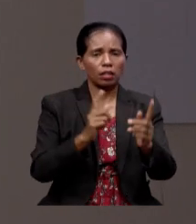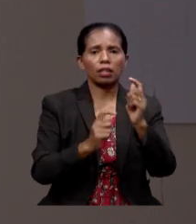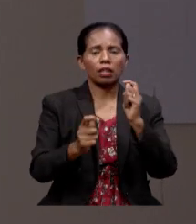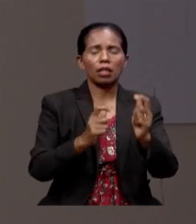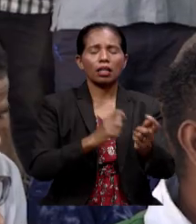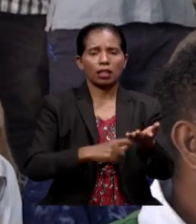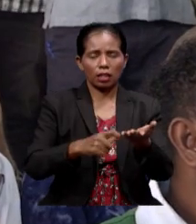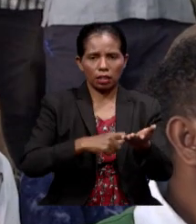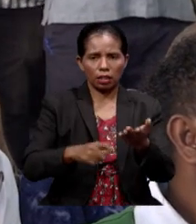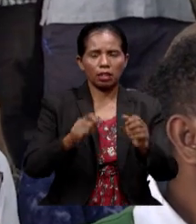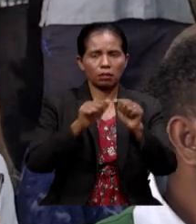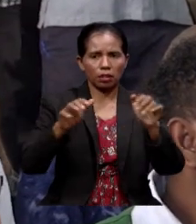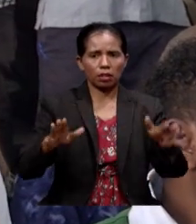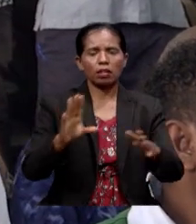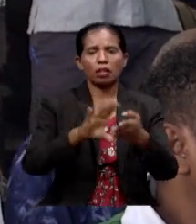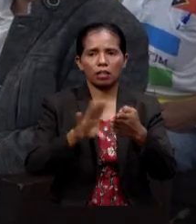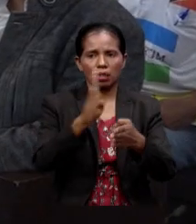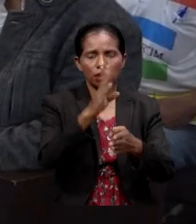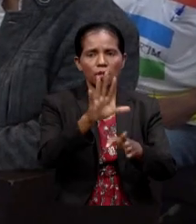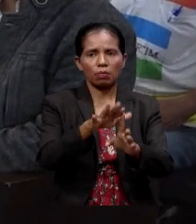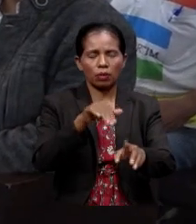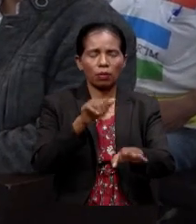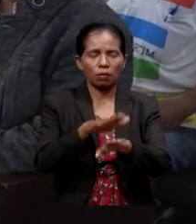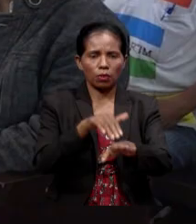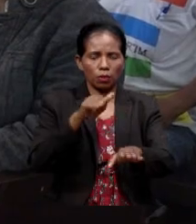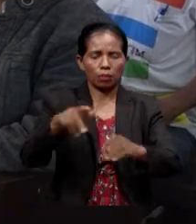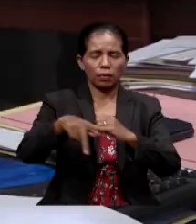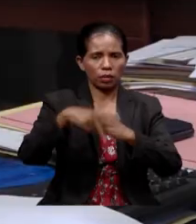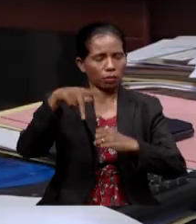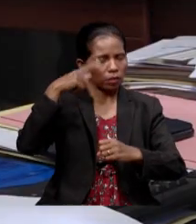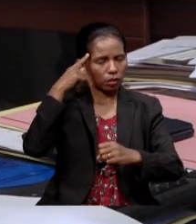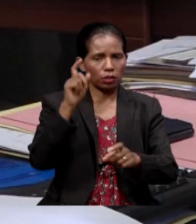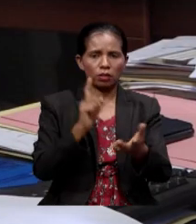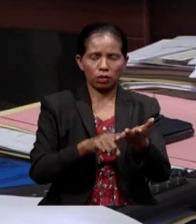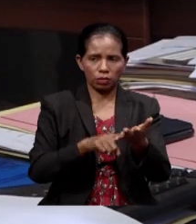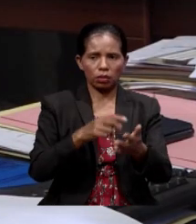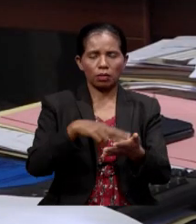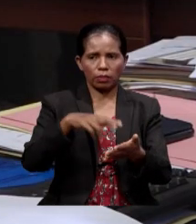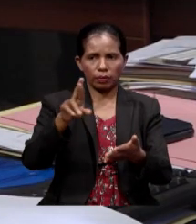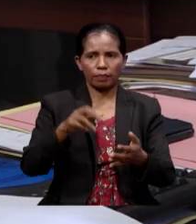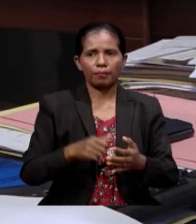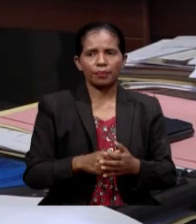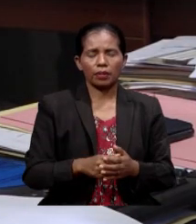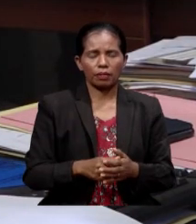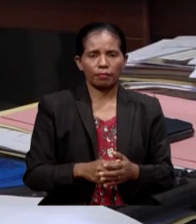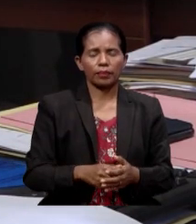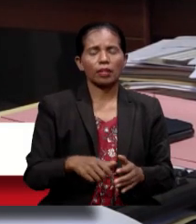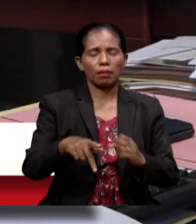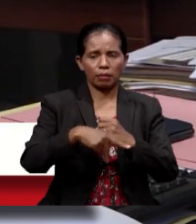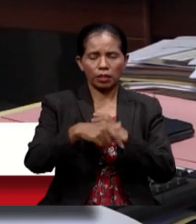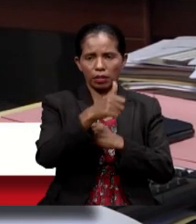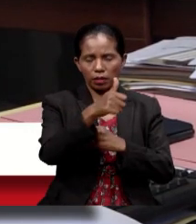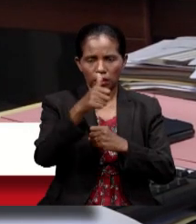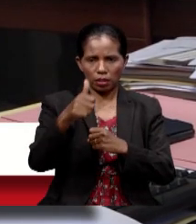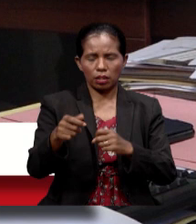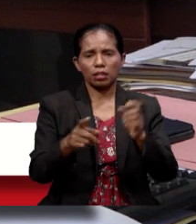eleitoral molo convida representante partido político sira atu discuti no aprova. Agora cada partido idida se mai